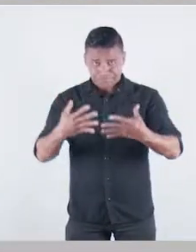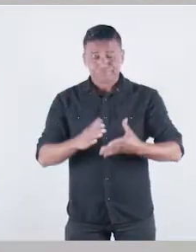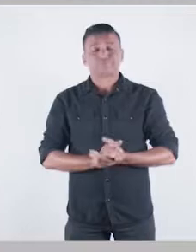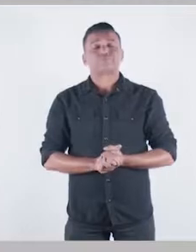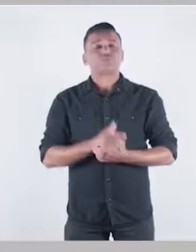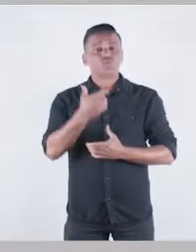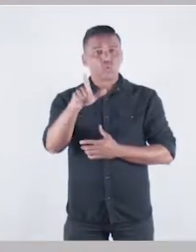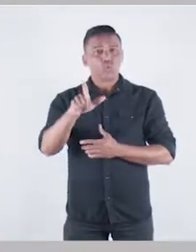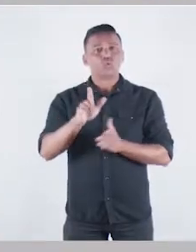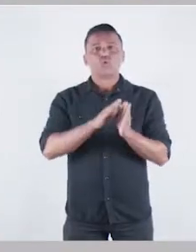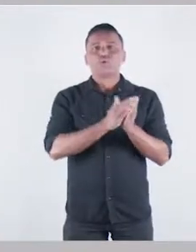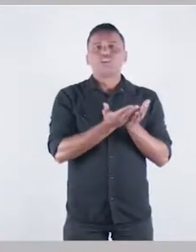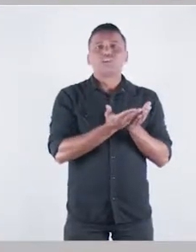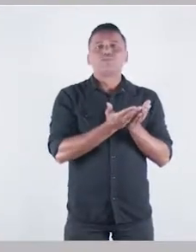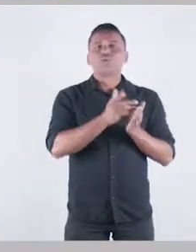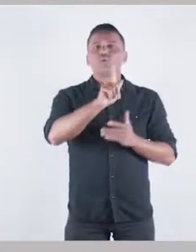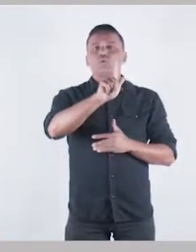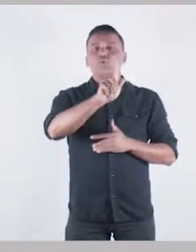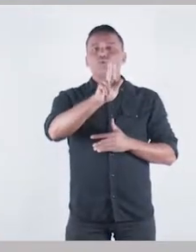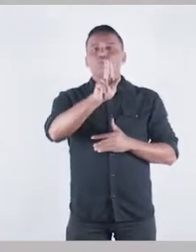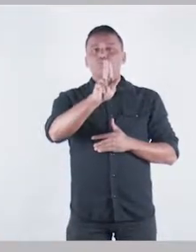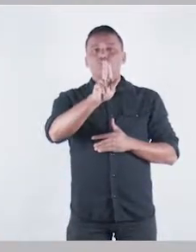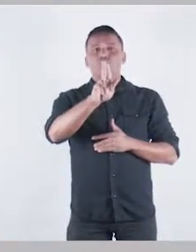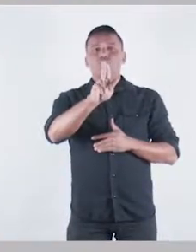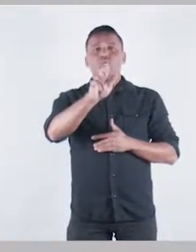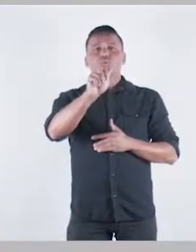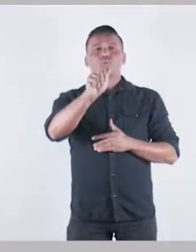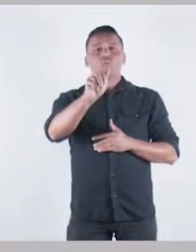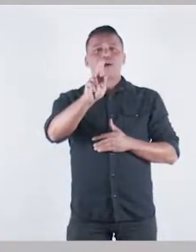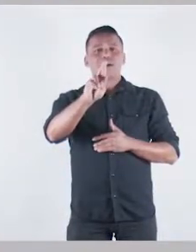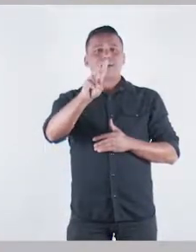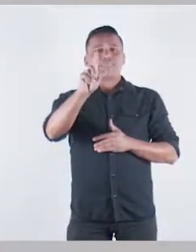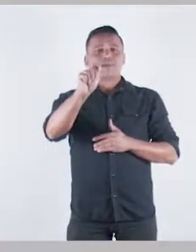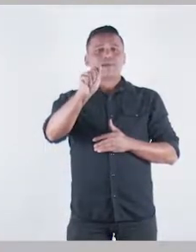sobre o livro Guarda para Mim, que é esse livro.